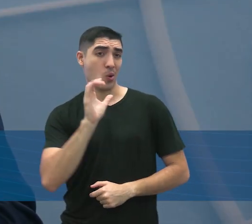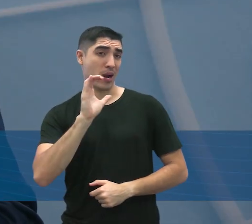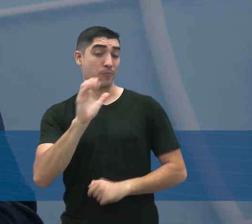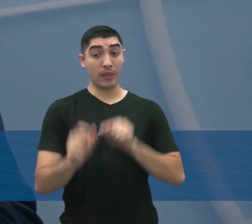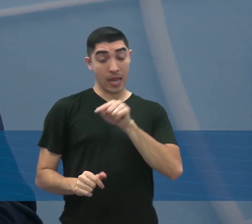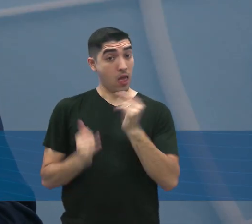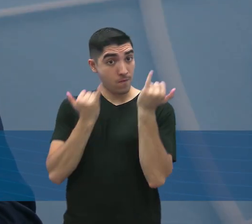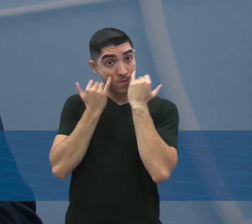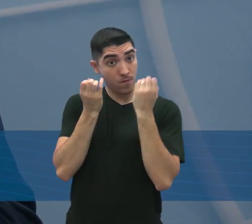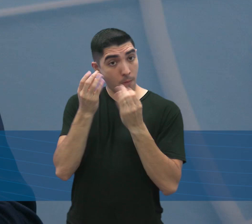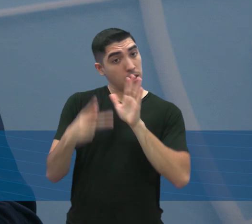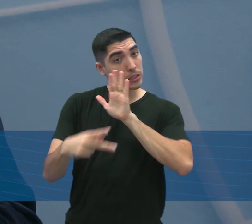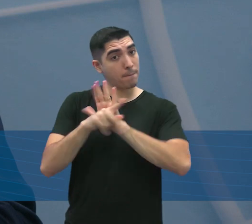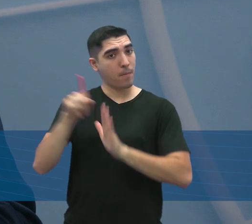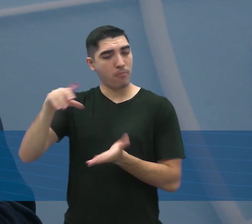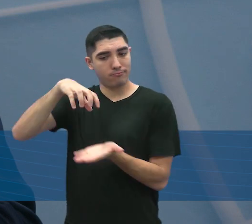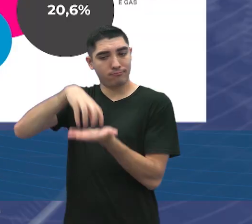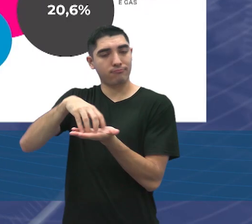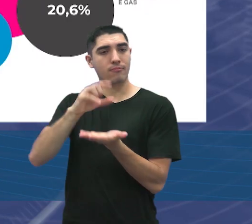que é responsável por